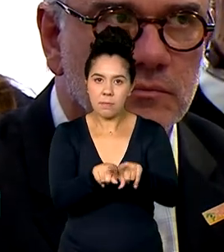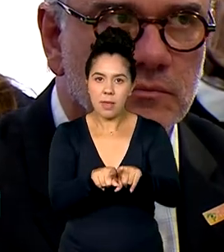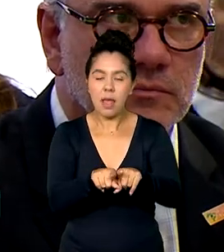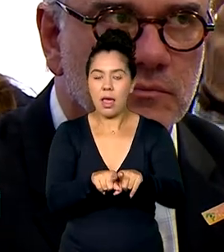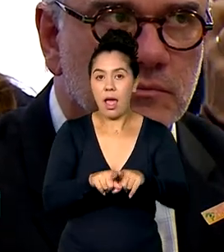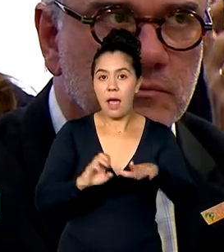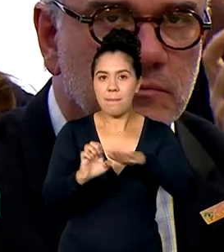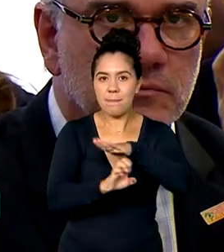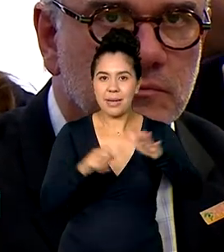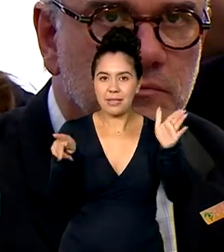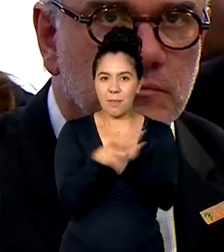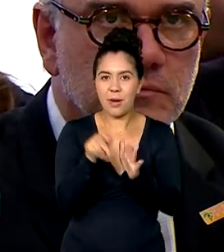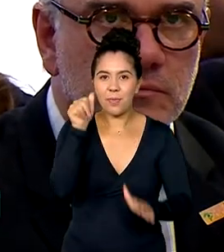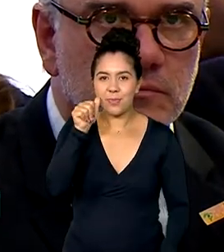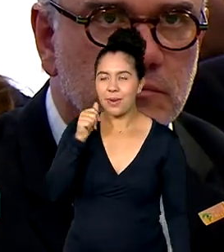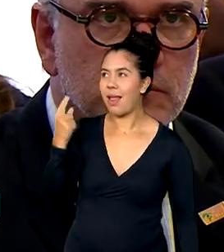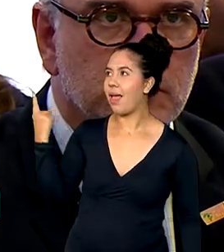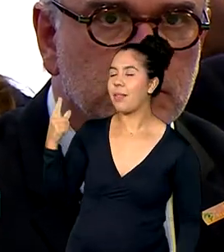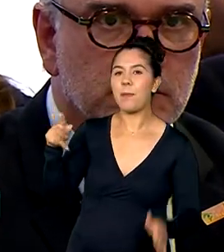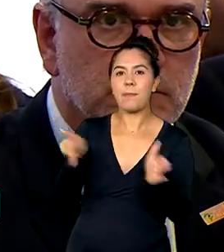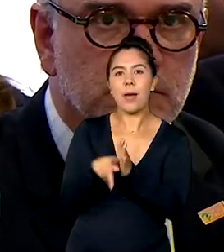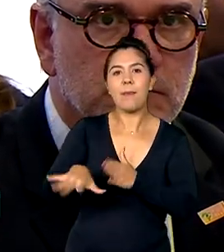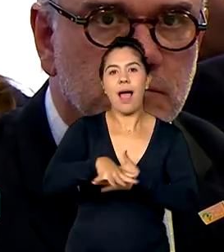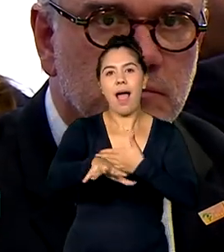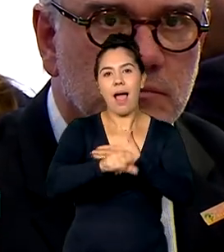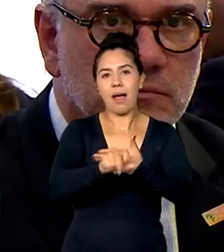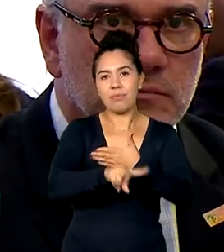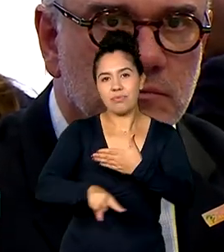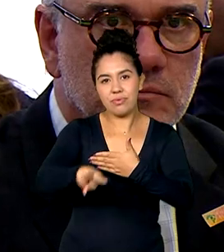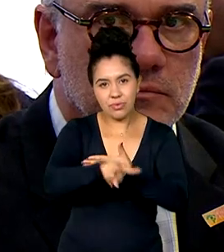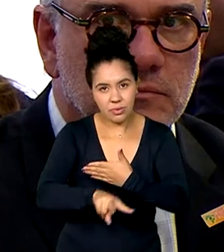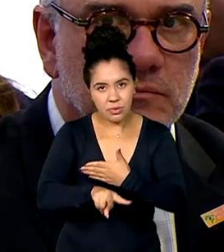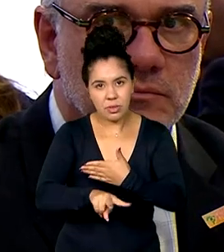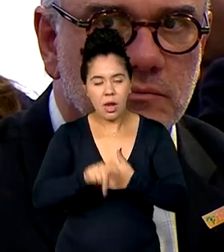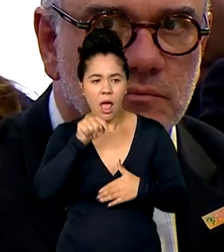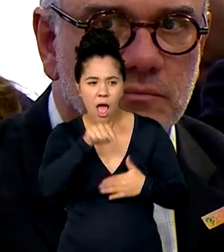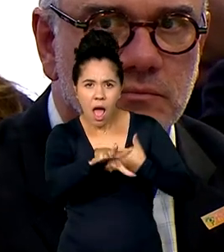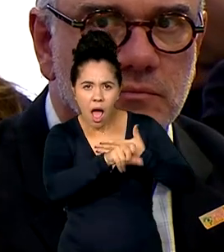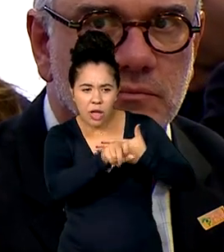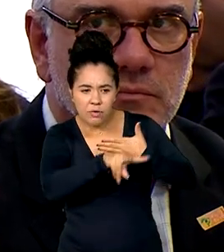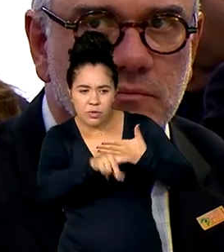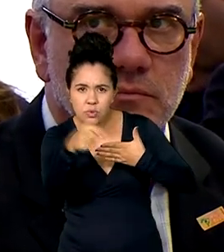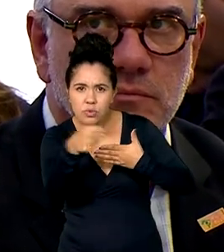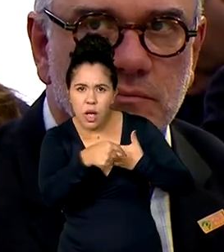Datatá, que é do setor audiovisual. O audiovisual não exporta somente